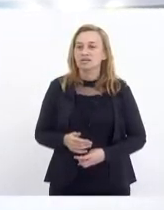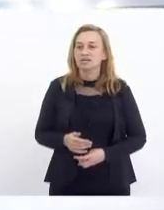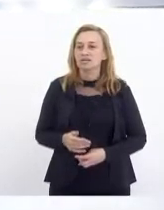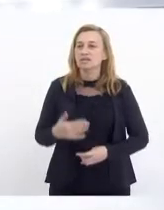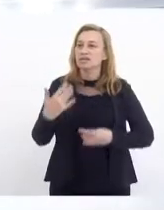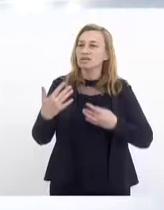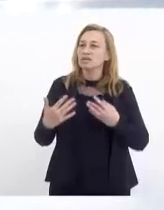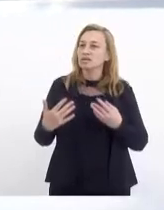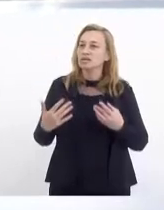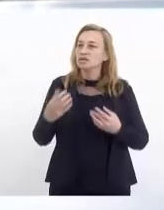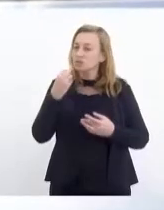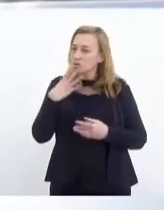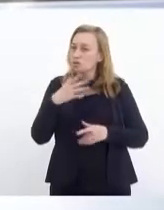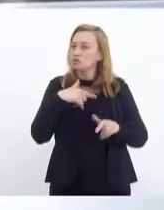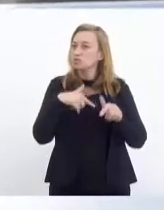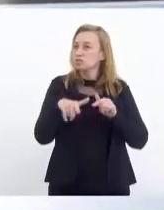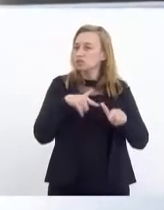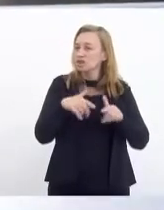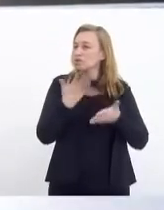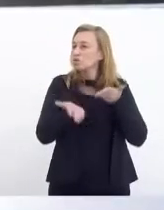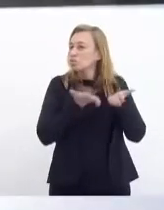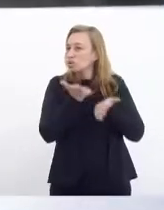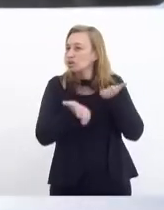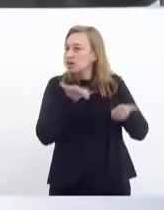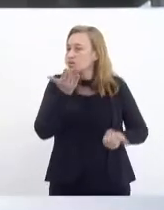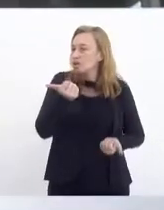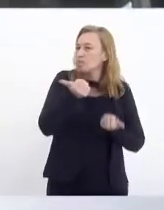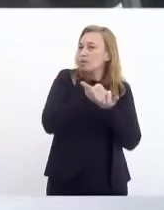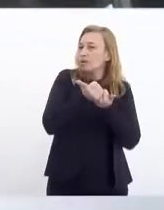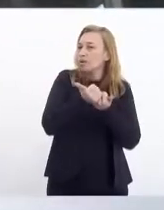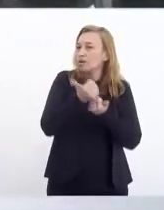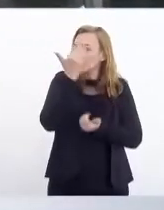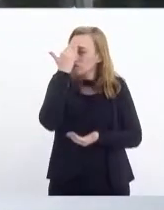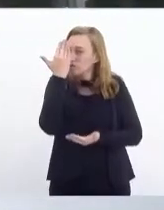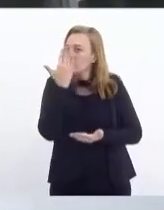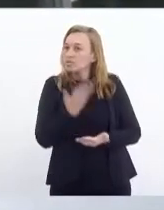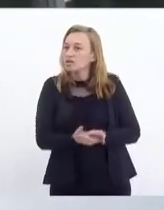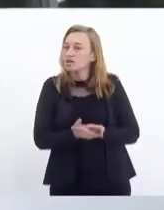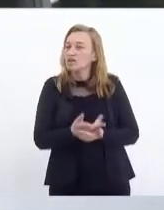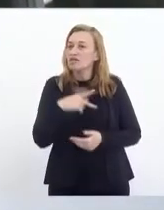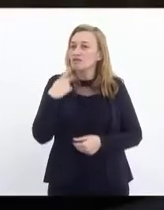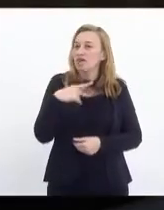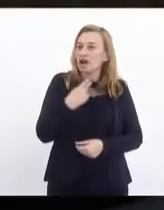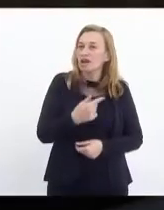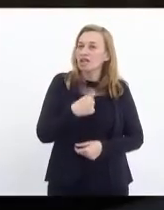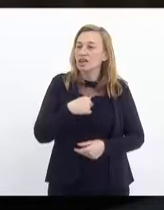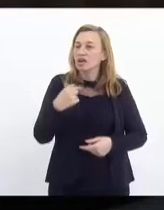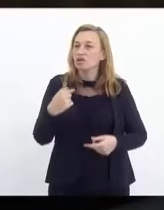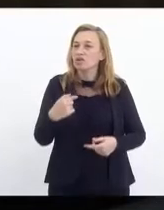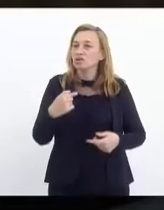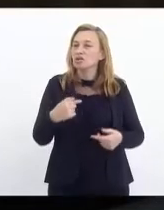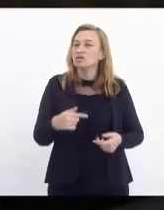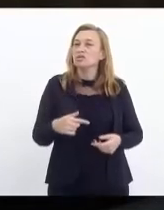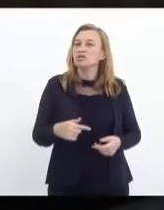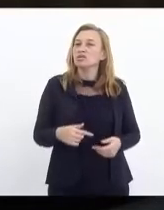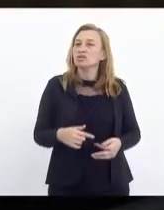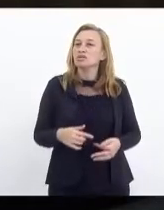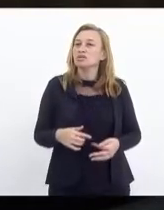cordial do tratamento, pelo apoio, pela confiança, e dizer que eu estou